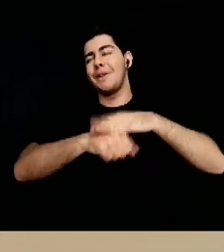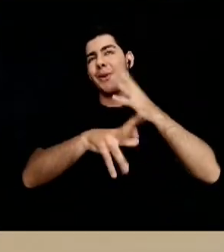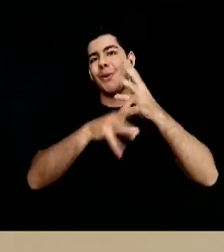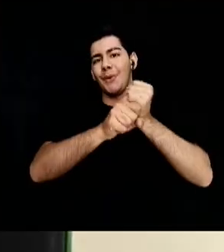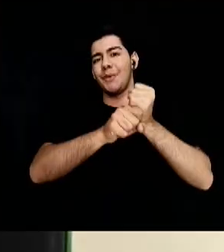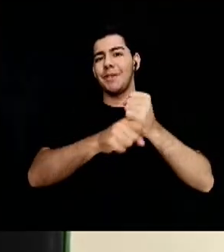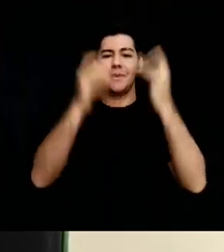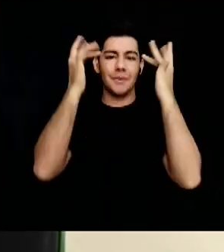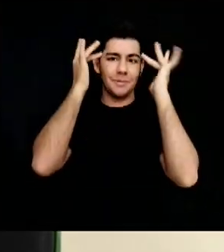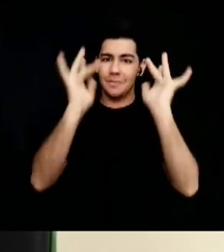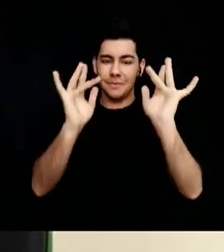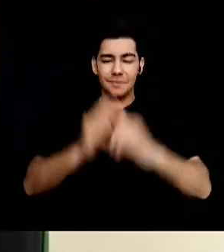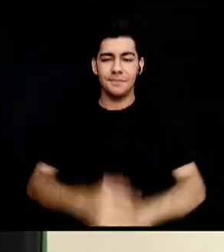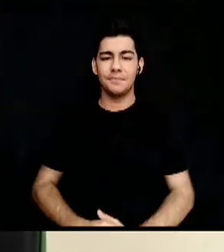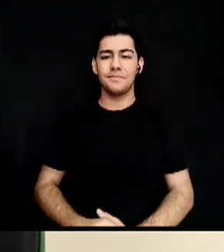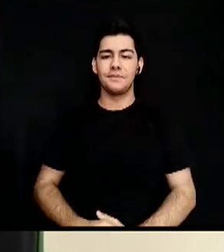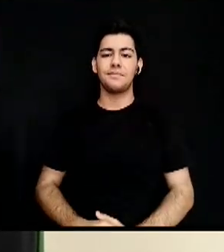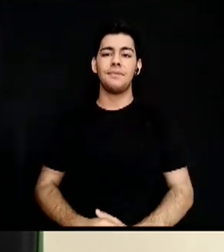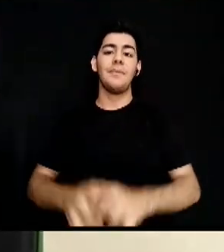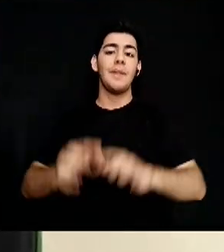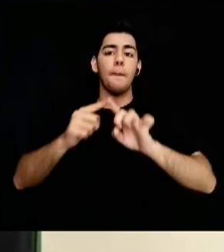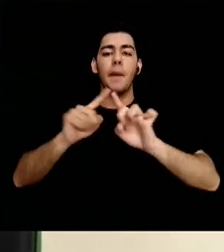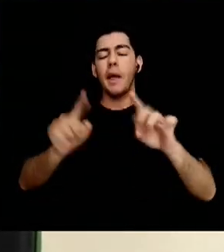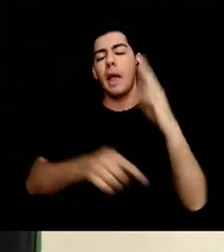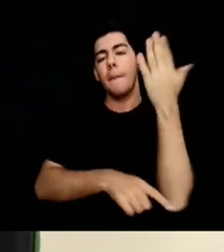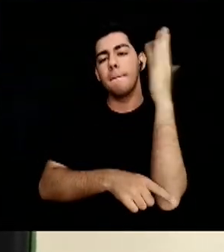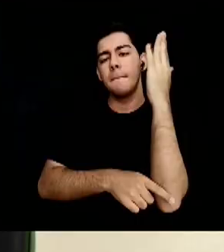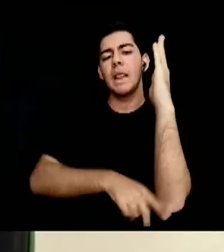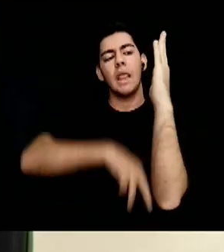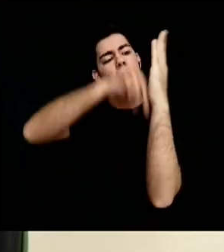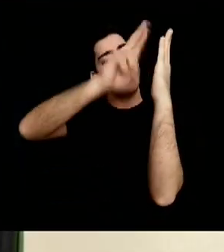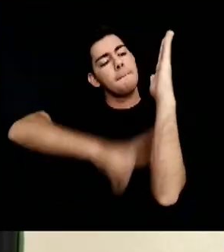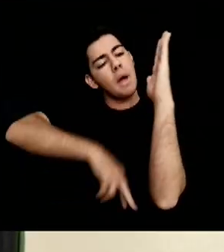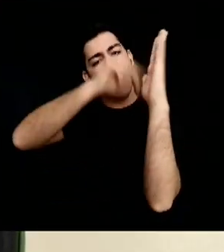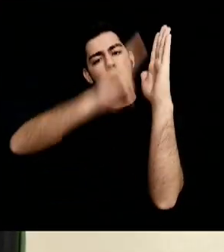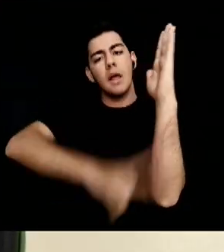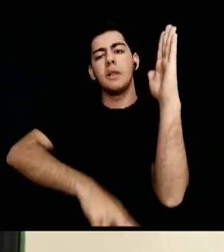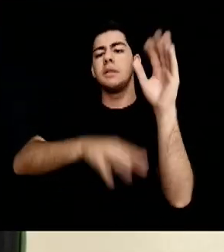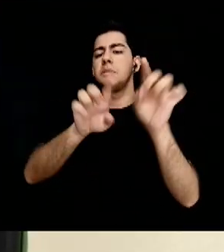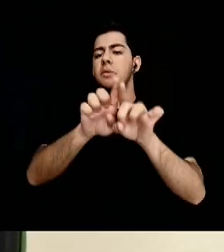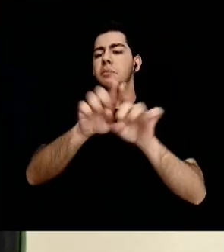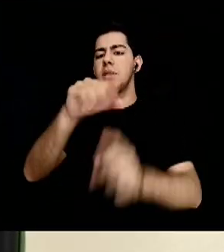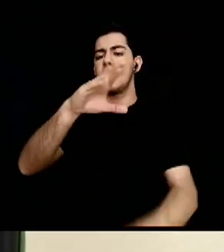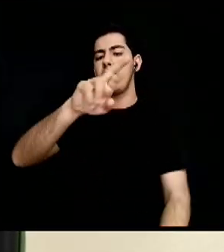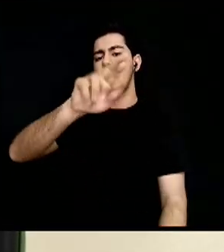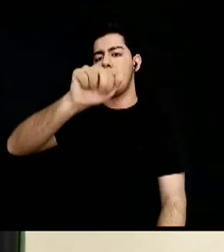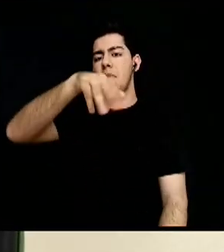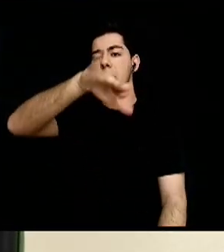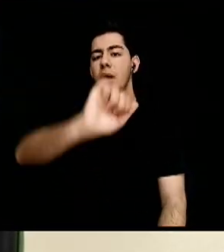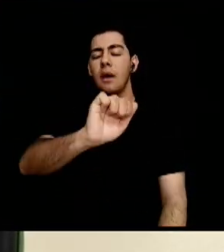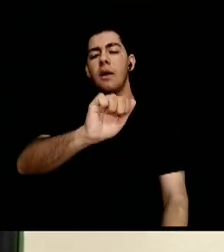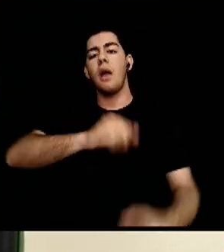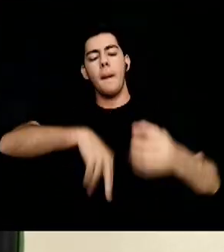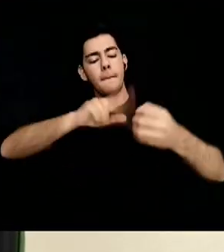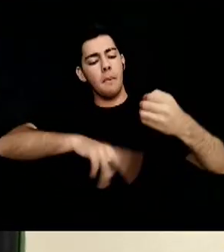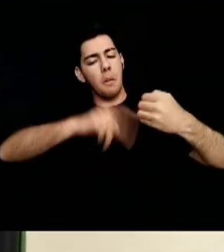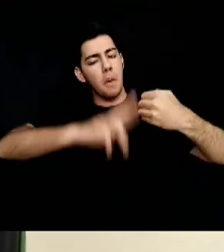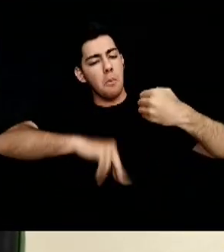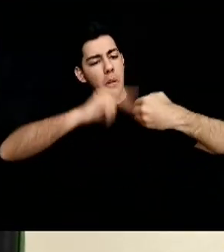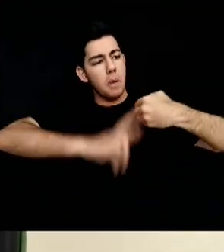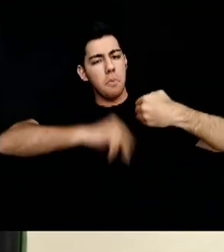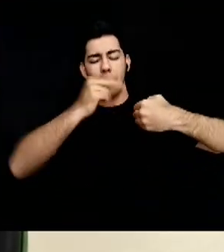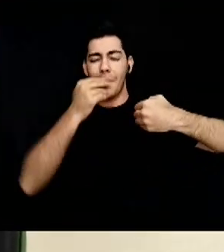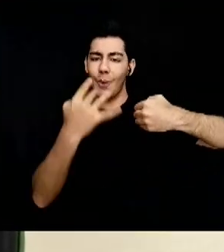Com pintura em madeira, cerâmica, né? Esse trabalho que eu faço agora tem pelo menos